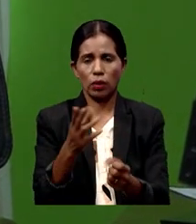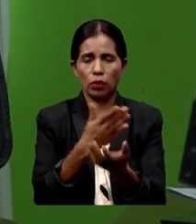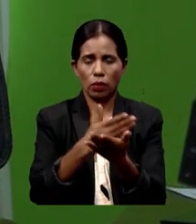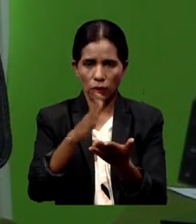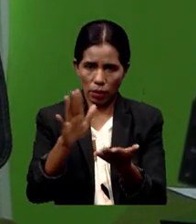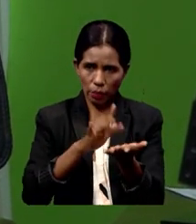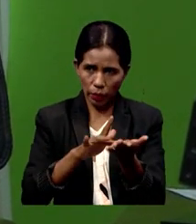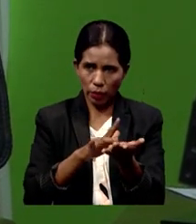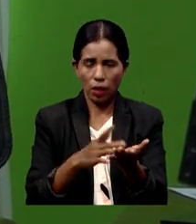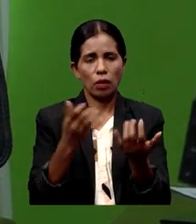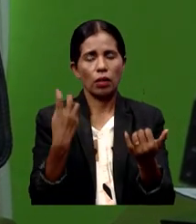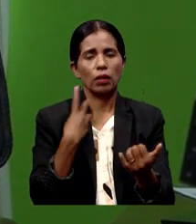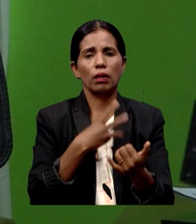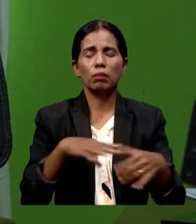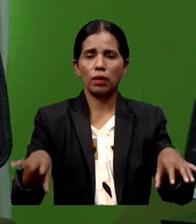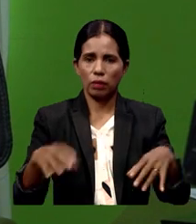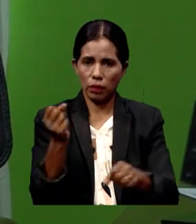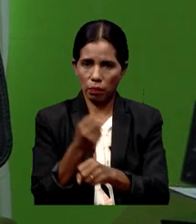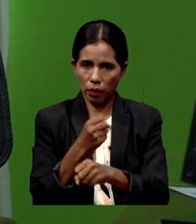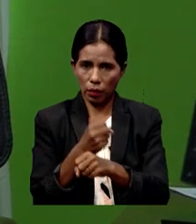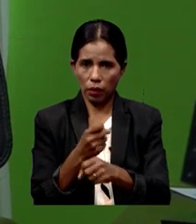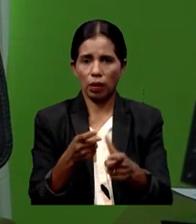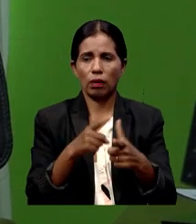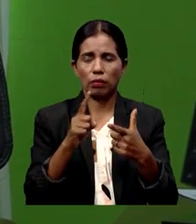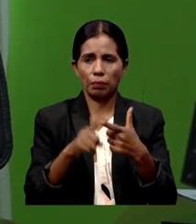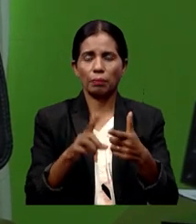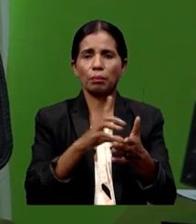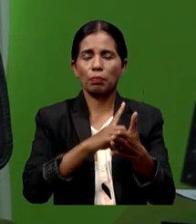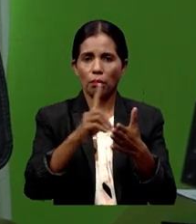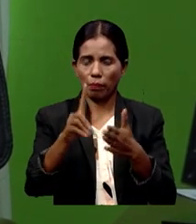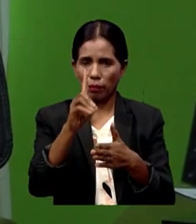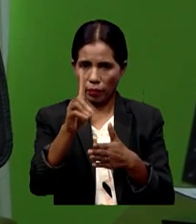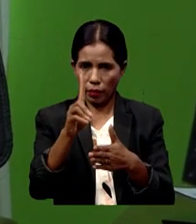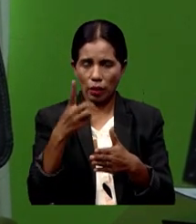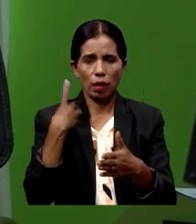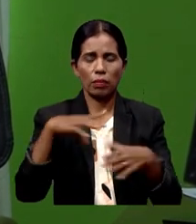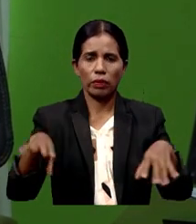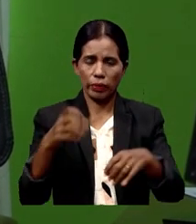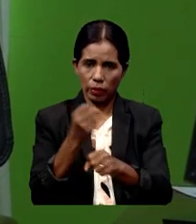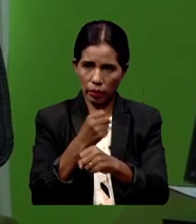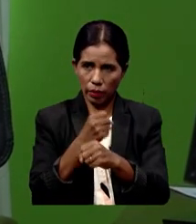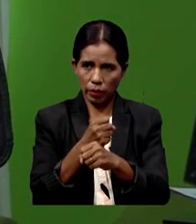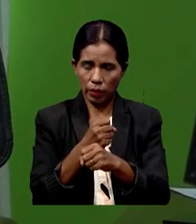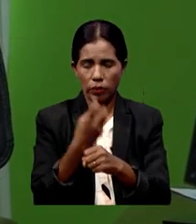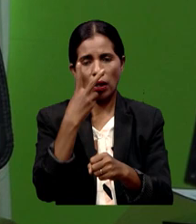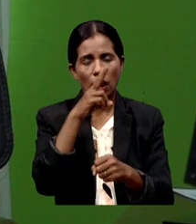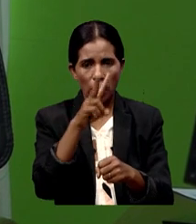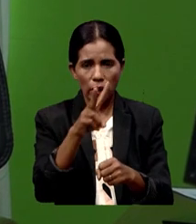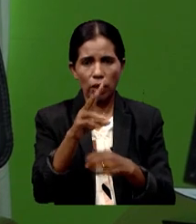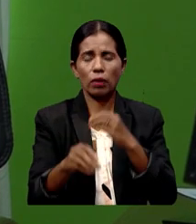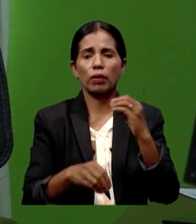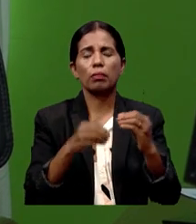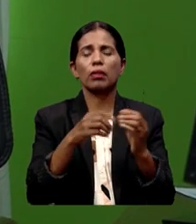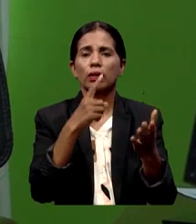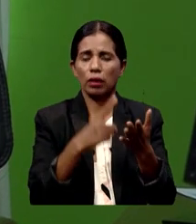moro. Agora a mim serviço ela ne semana idane a mim halo esforço atu hari da daun